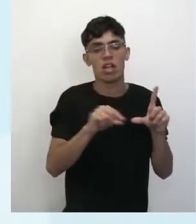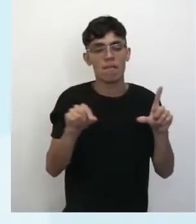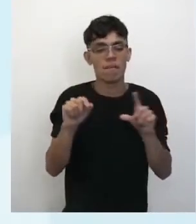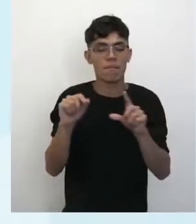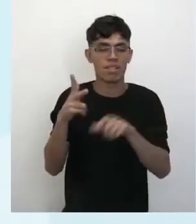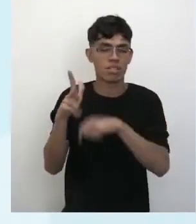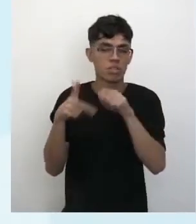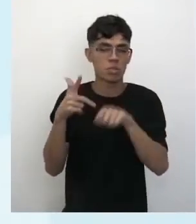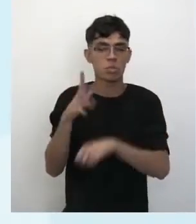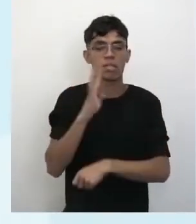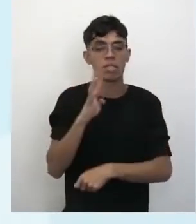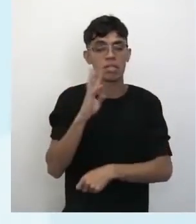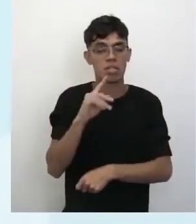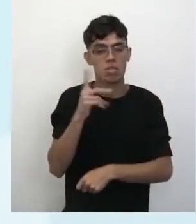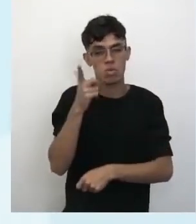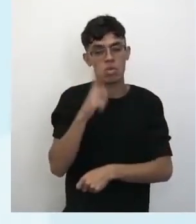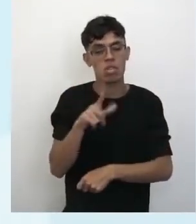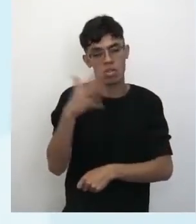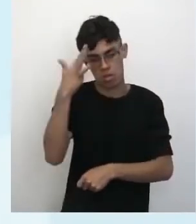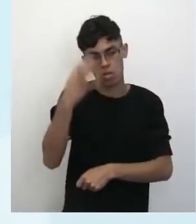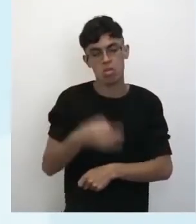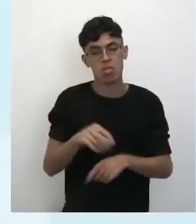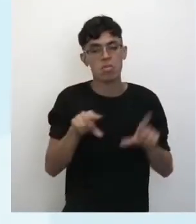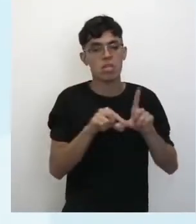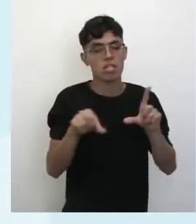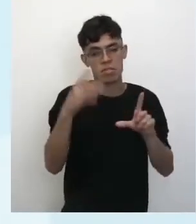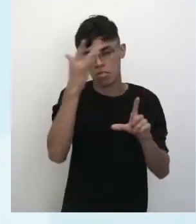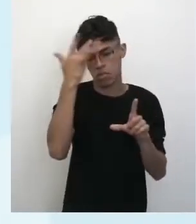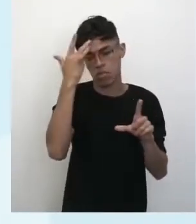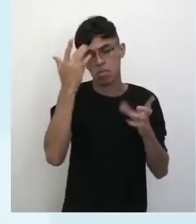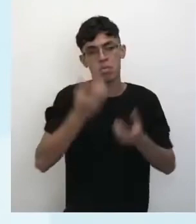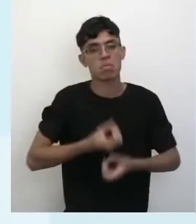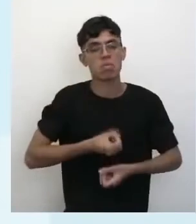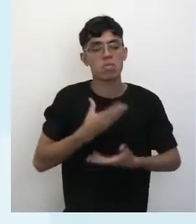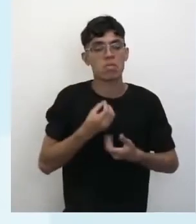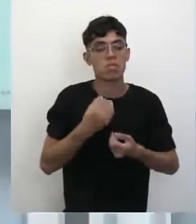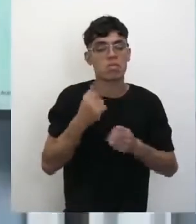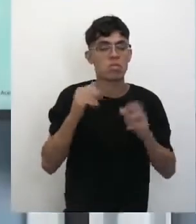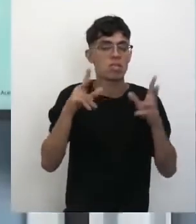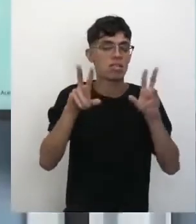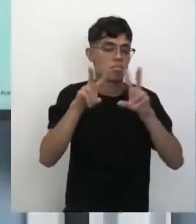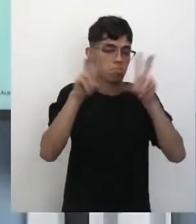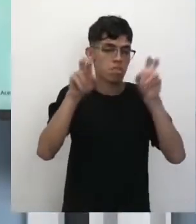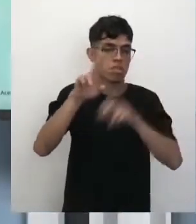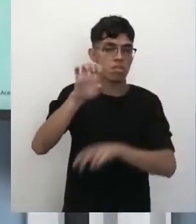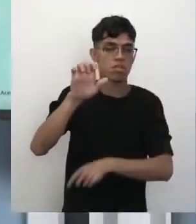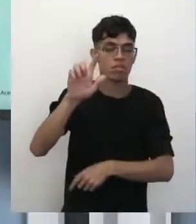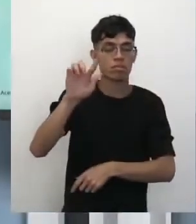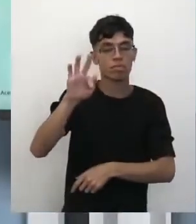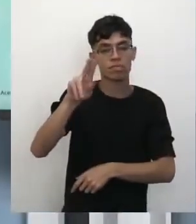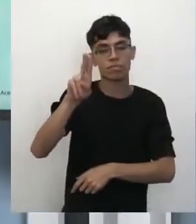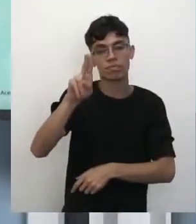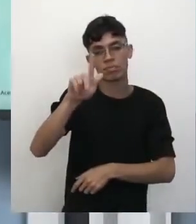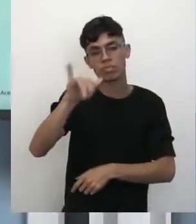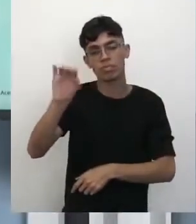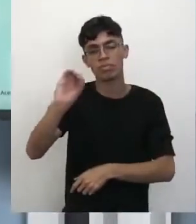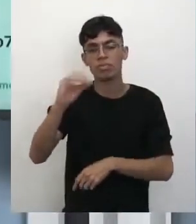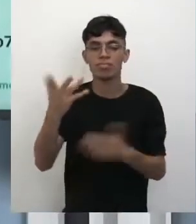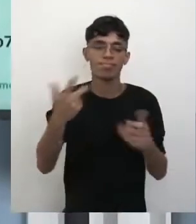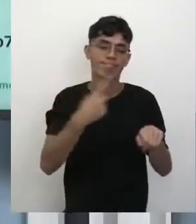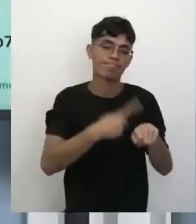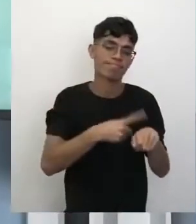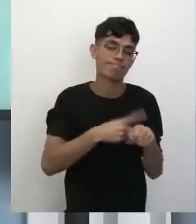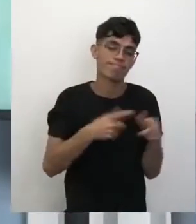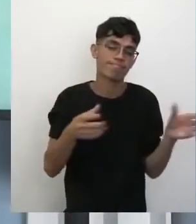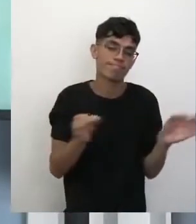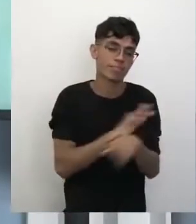ele é legendado, mas dá para entender, de pessoas falando aí sobre refúgios, tá certo? Pessoal, infelizmente aí o tempo acabou, quero